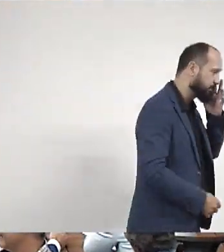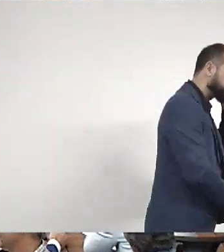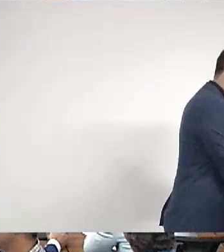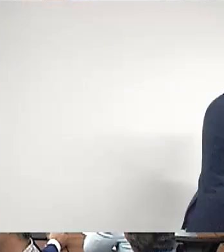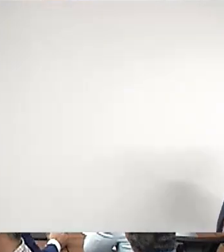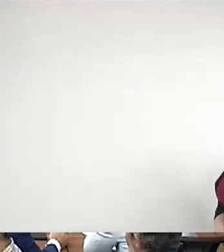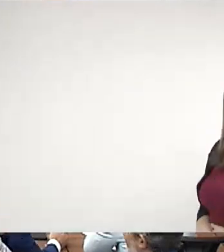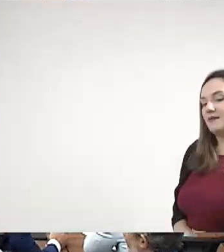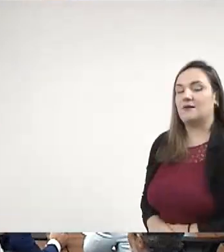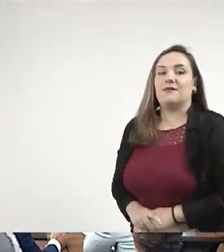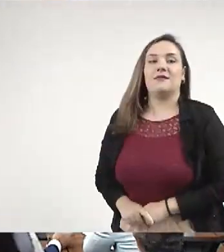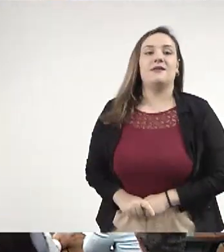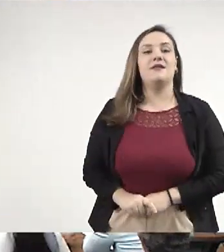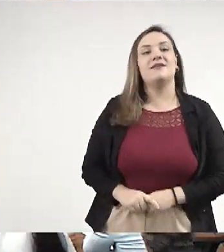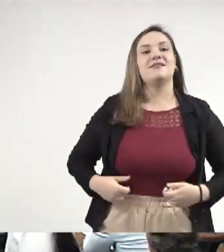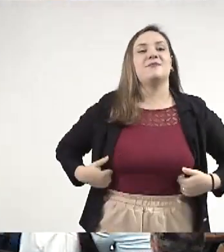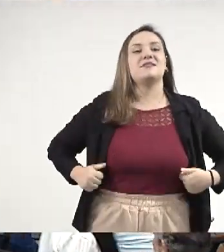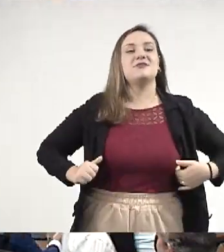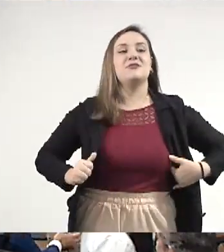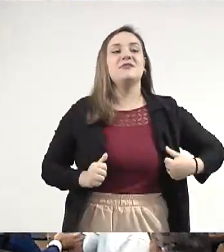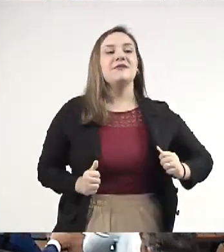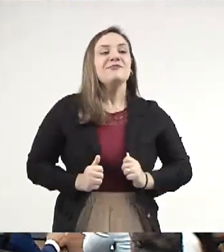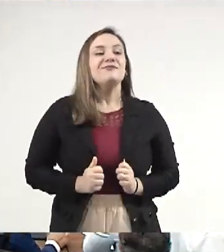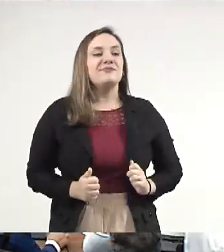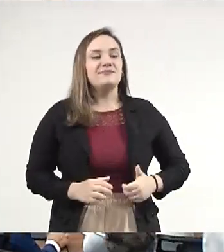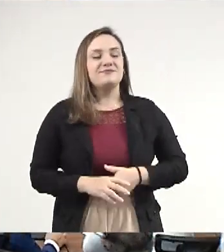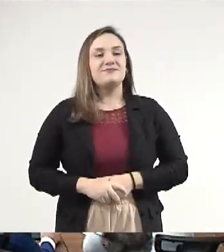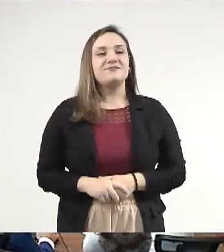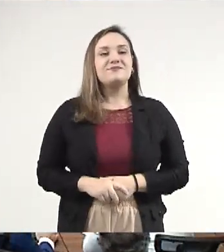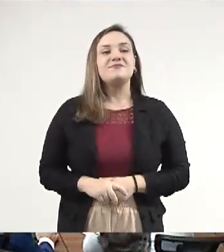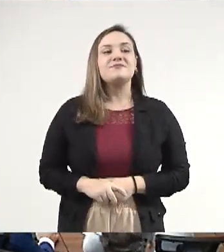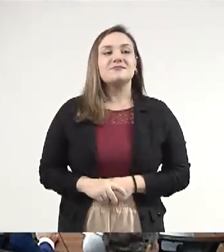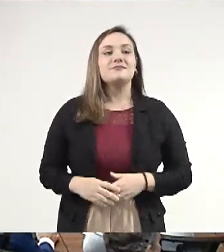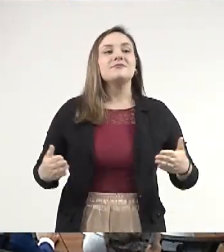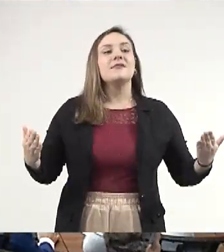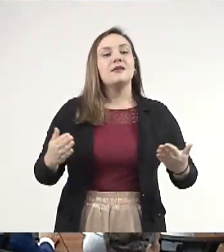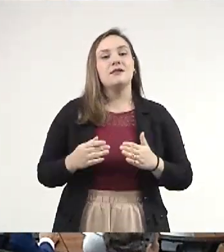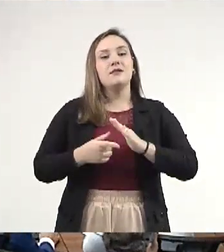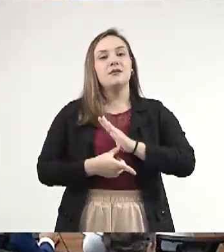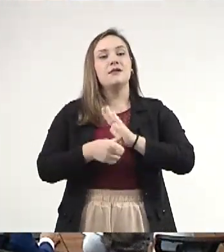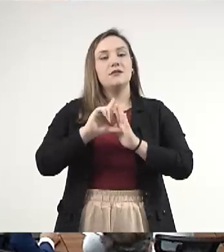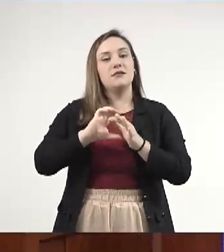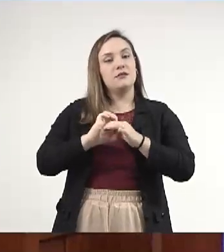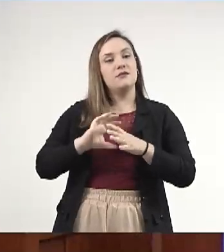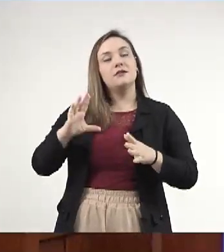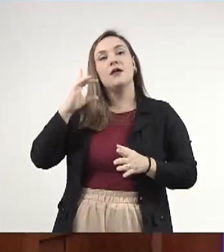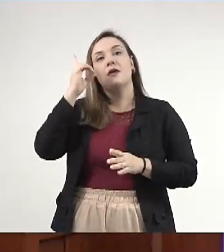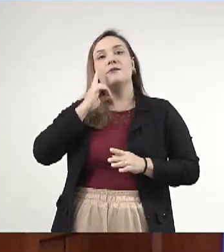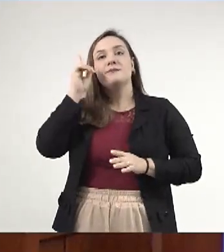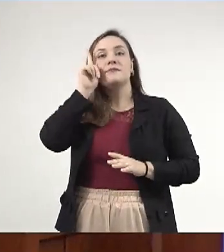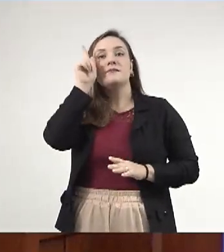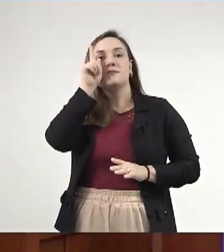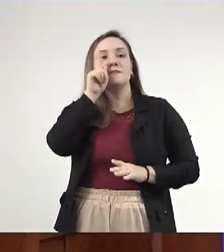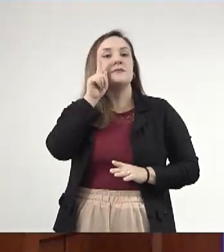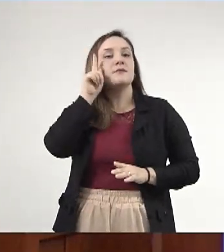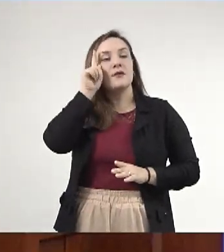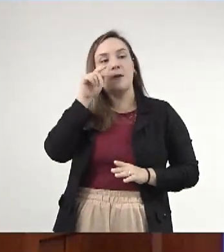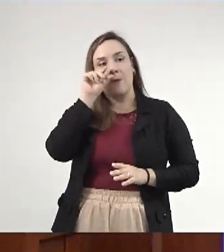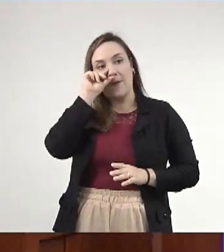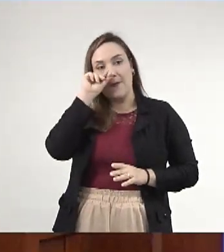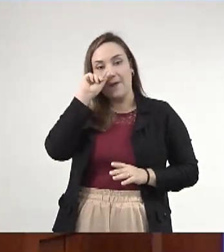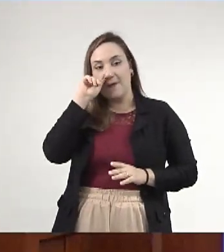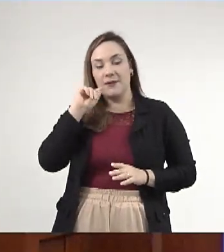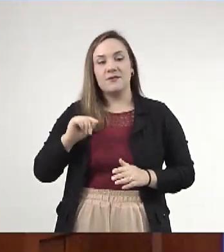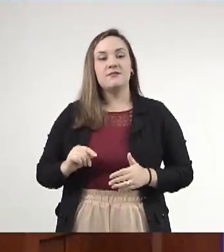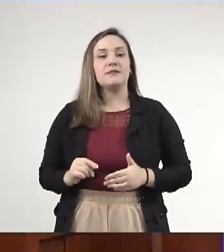Eu quero aproveitar aqui, antes de conceder a palavra para a deputada Gleice Jane, de